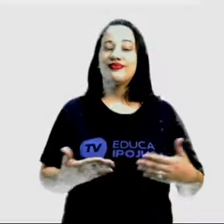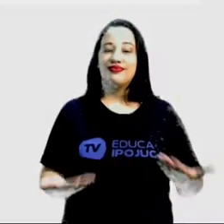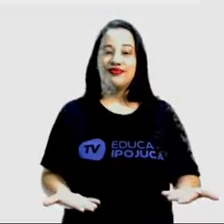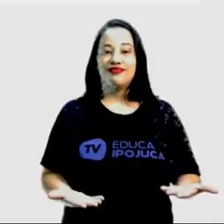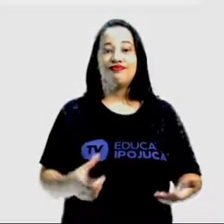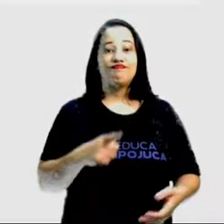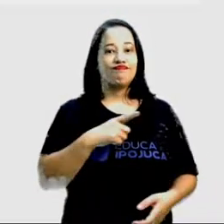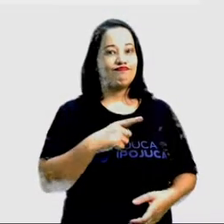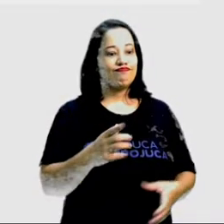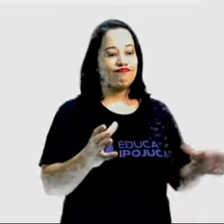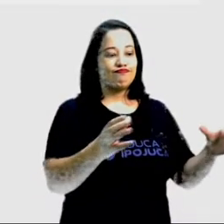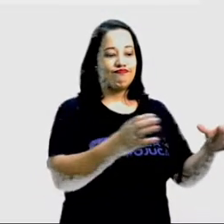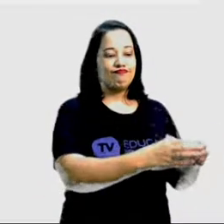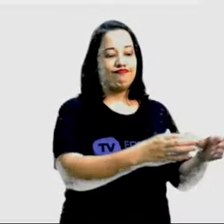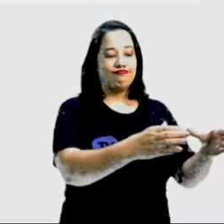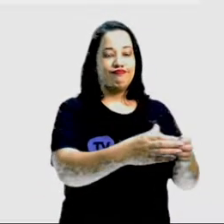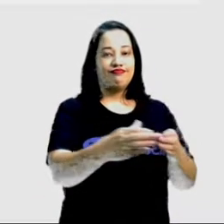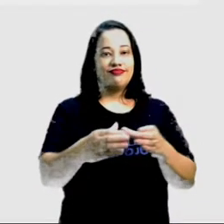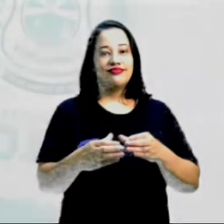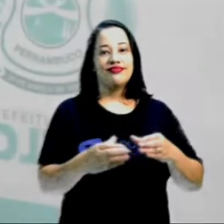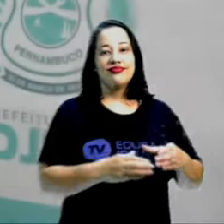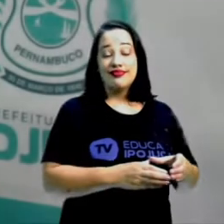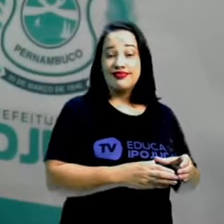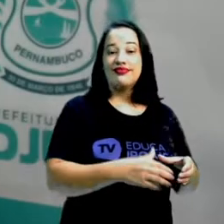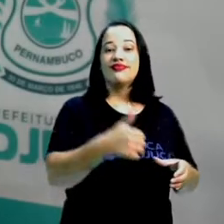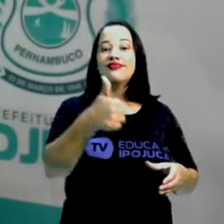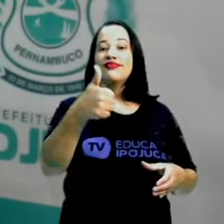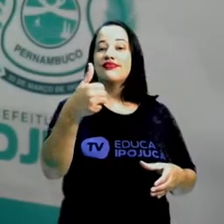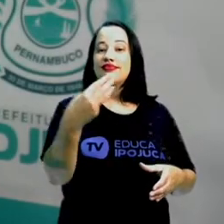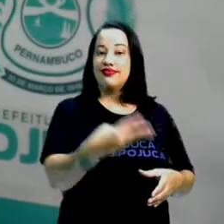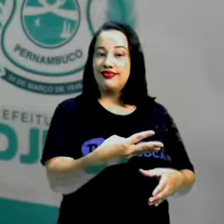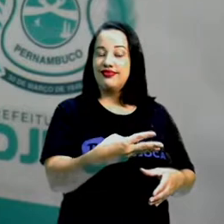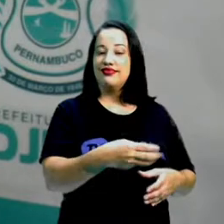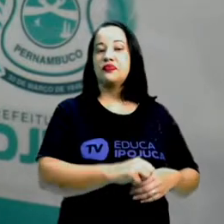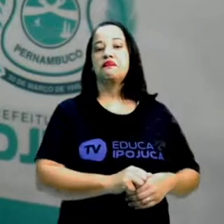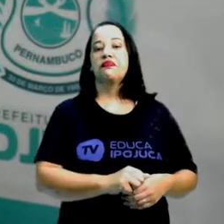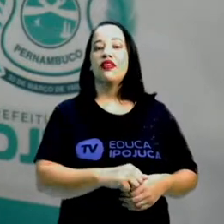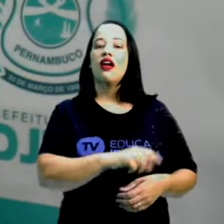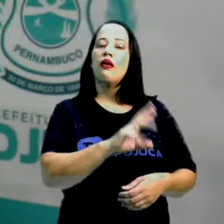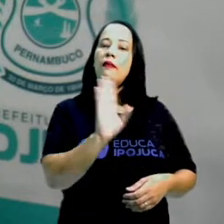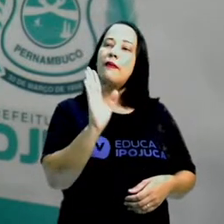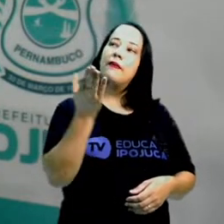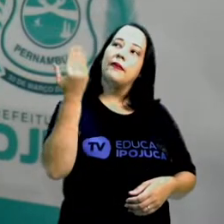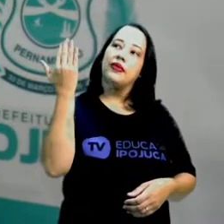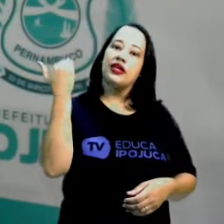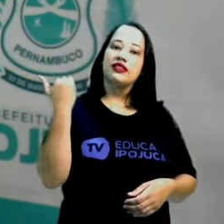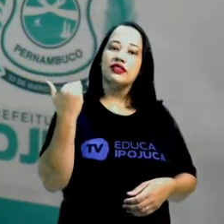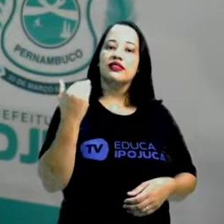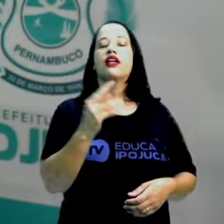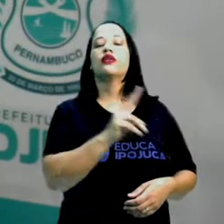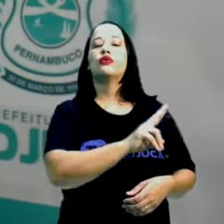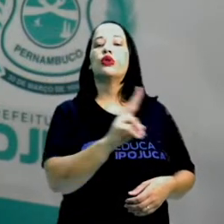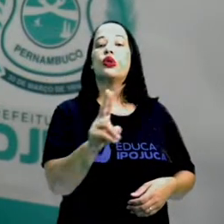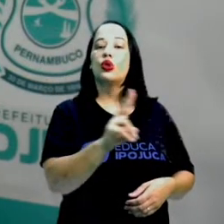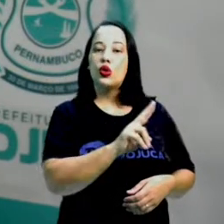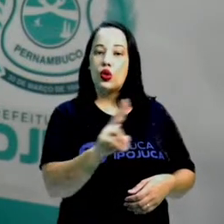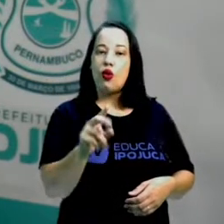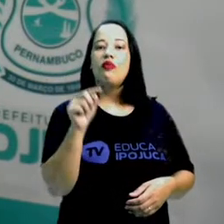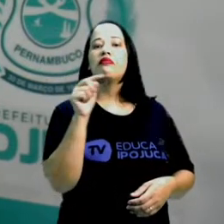13 colônias, não é? 13 colônias era o nome que tinha os Estados Unidos antes dele se